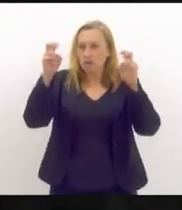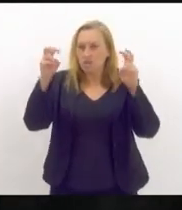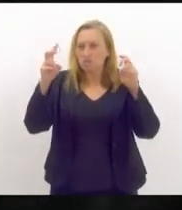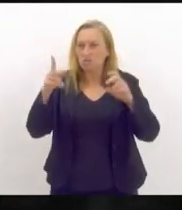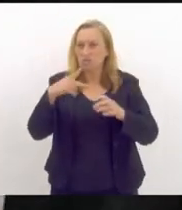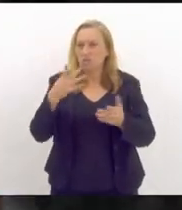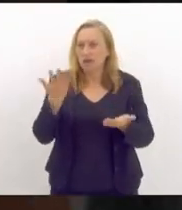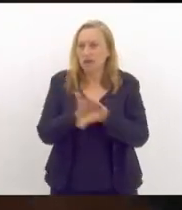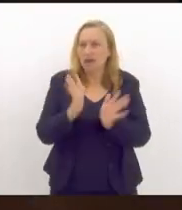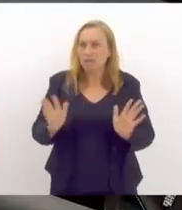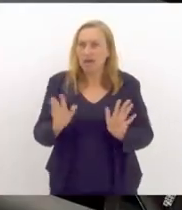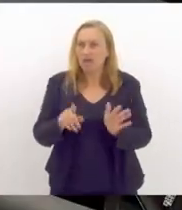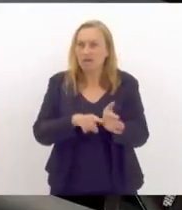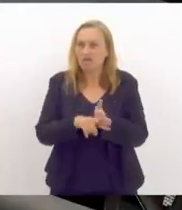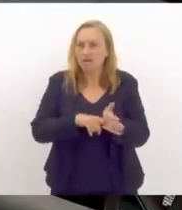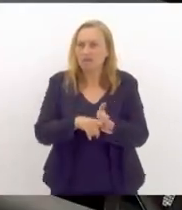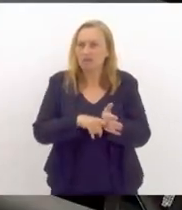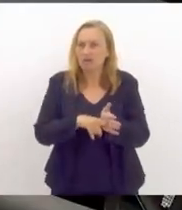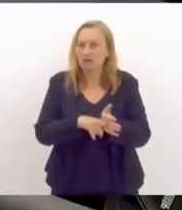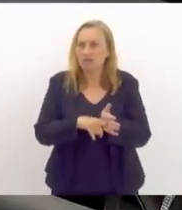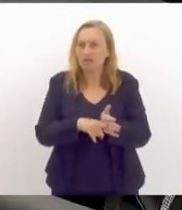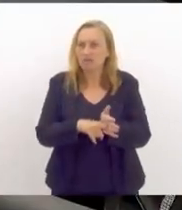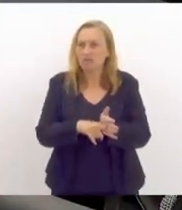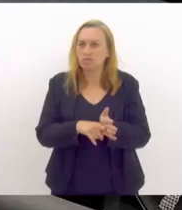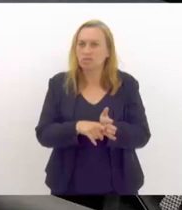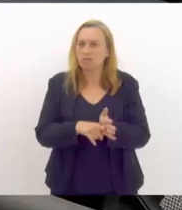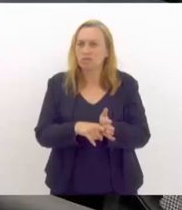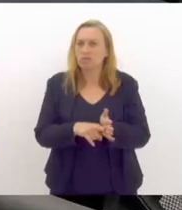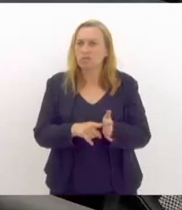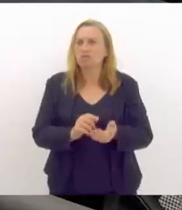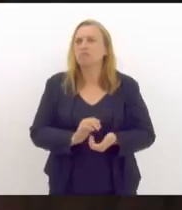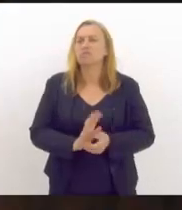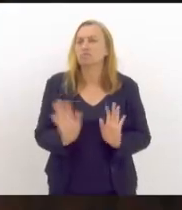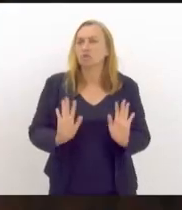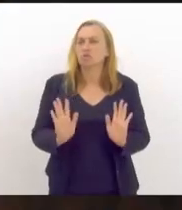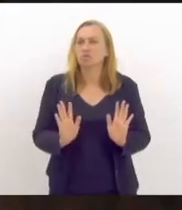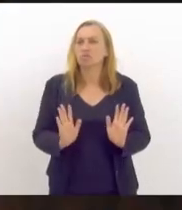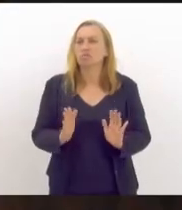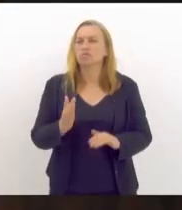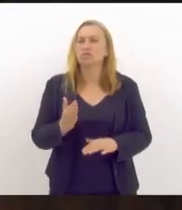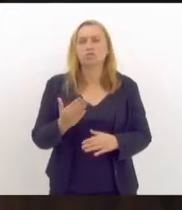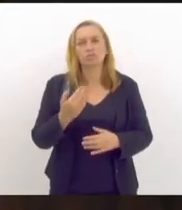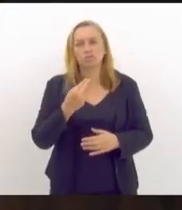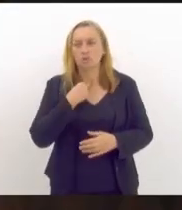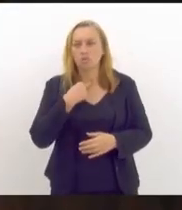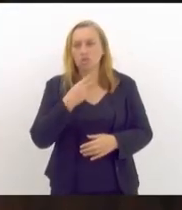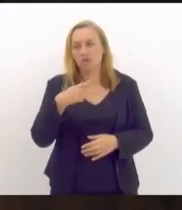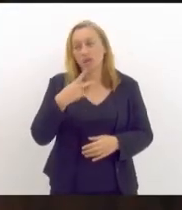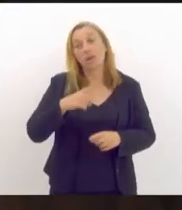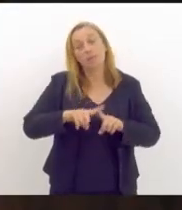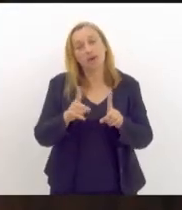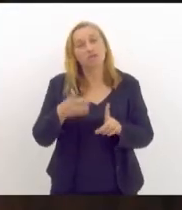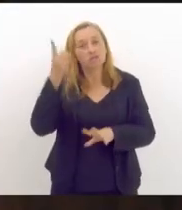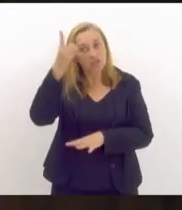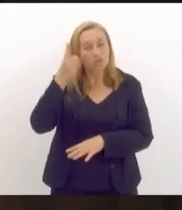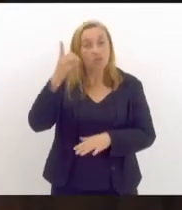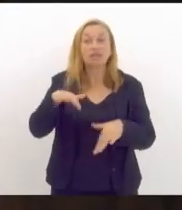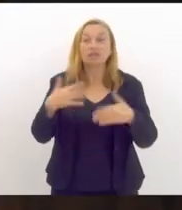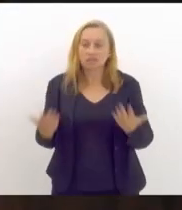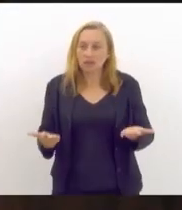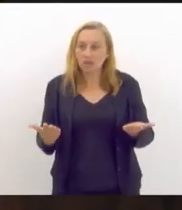verificação é Eu Não Posso sugerir mais os deputados então